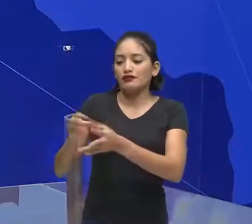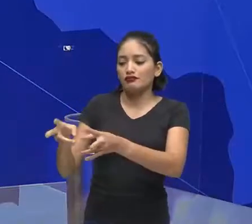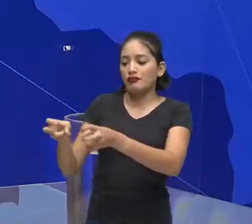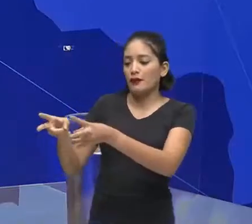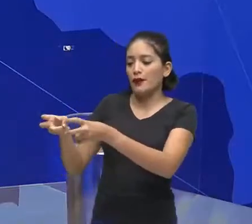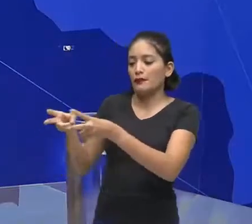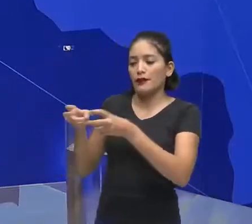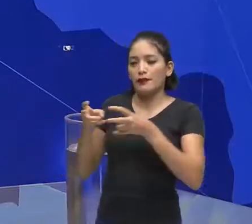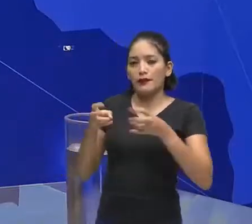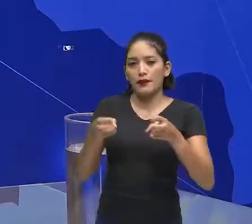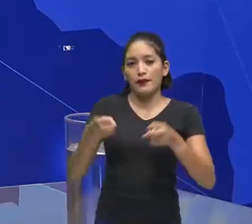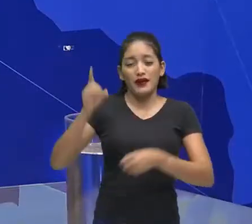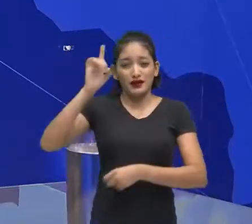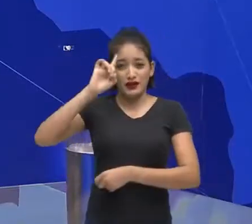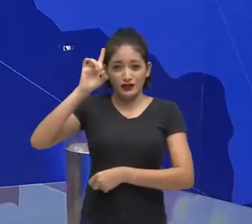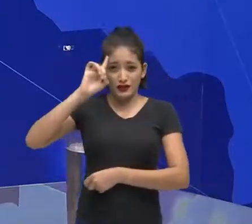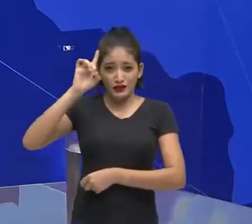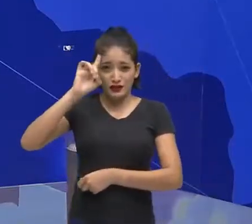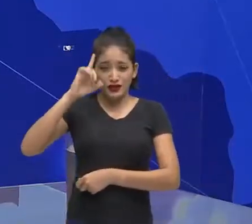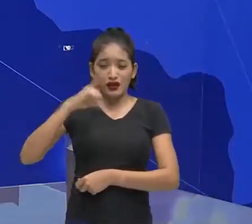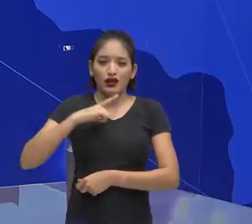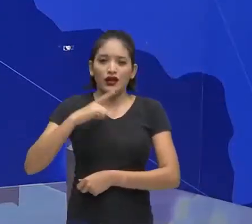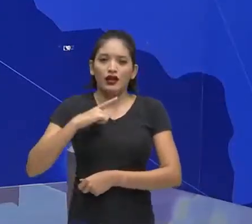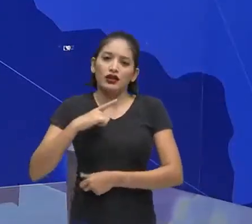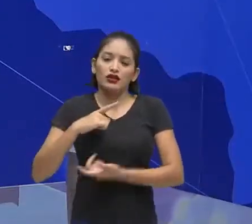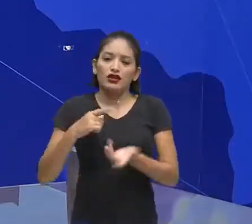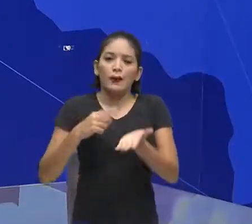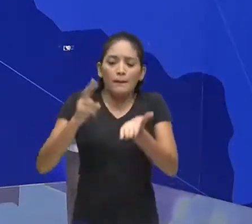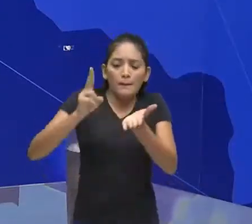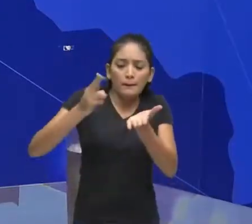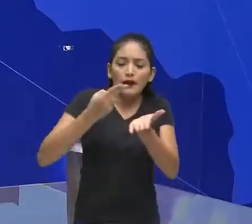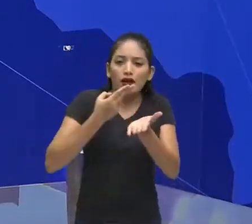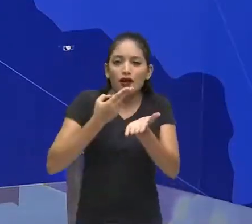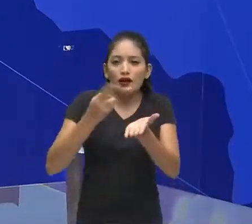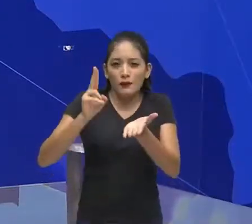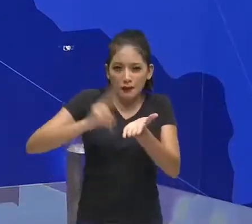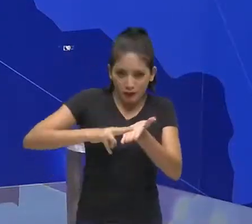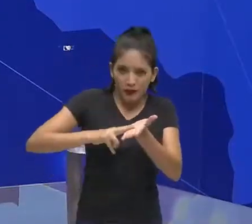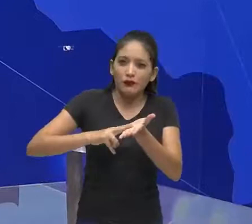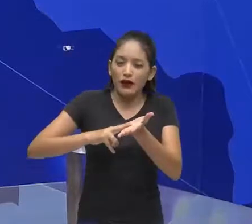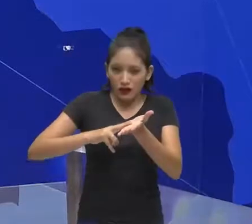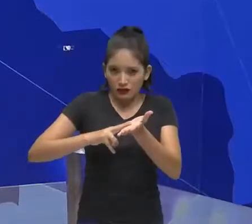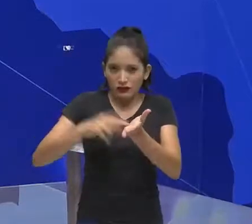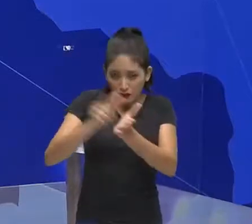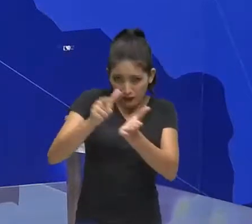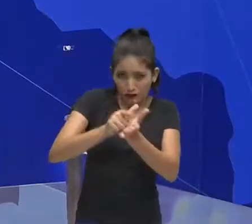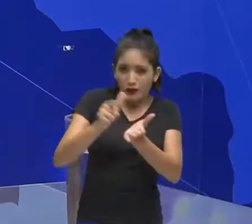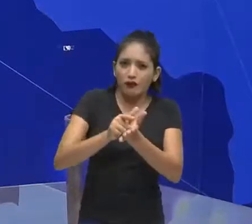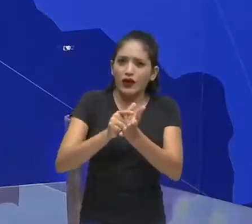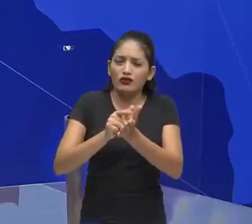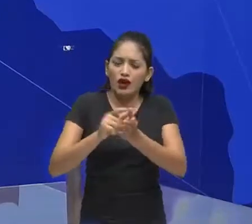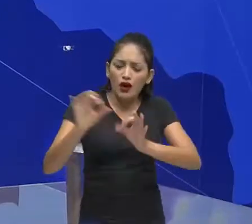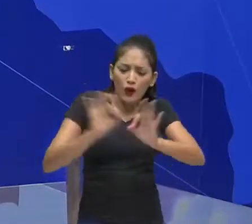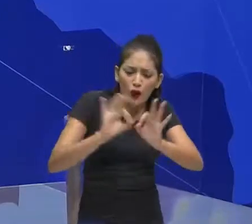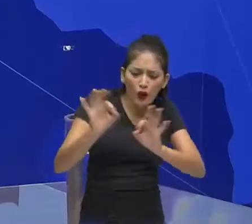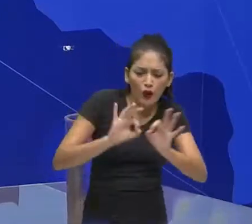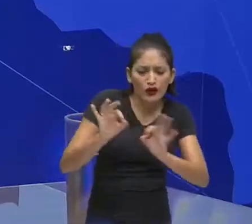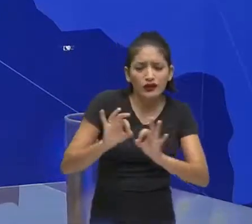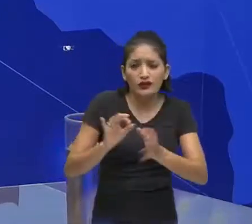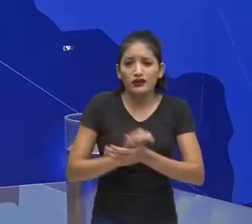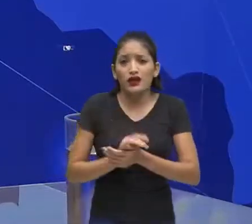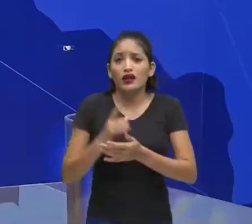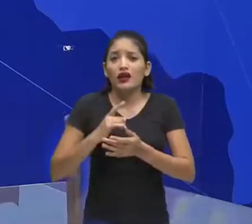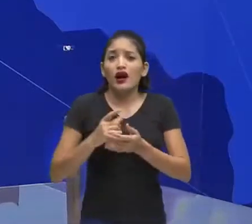do velório dele, tinham cartões decorados com fitas amarelas e essas frases diziam: se você precisa de ajuda,